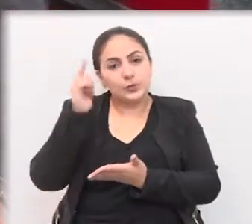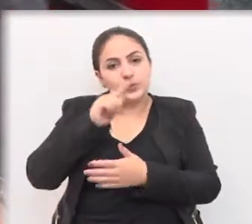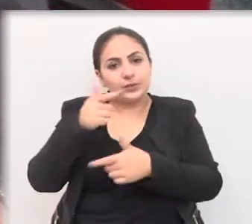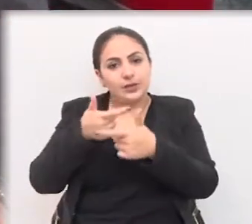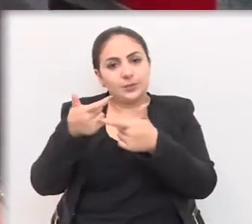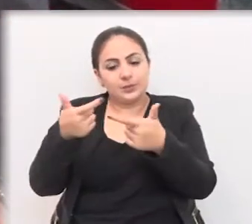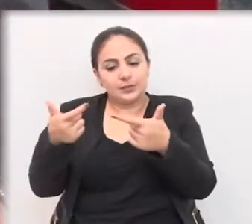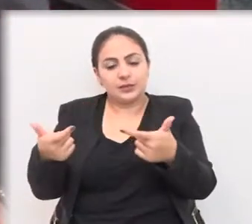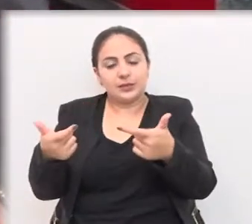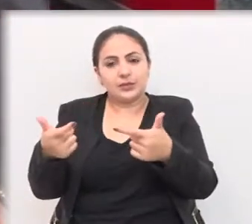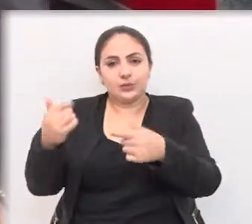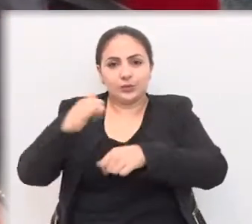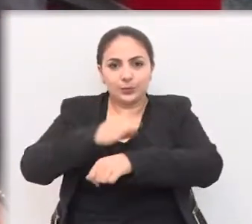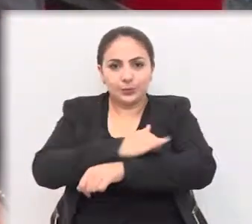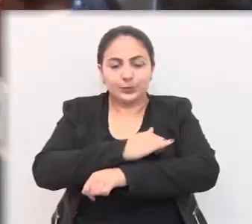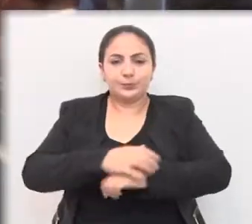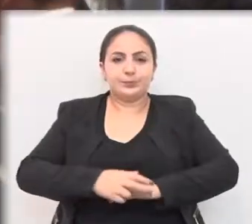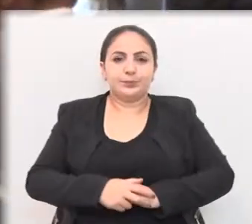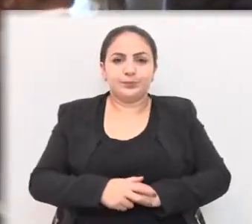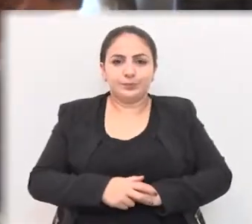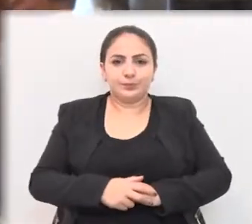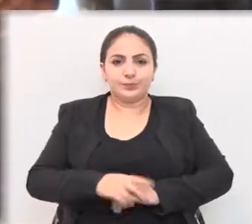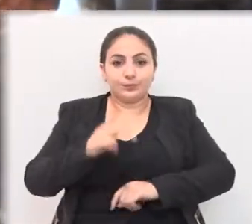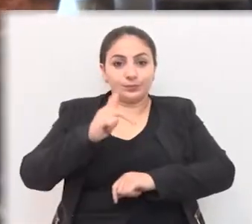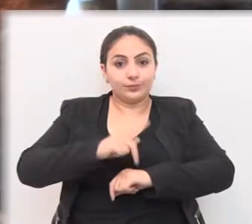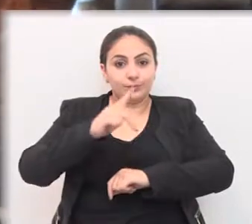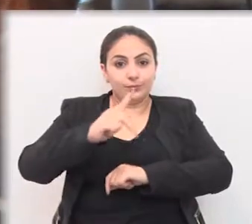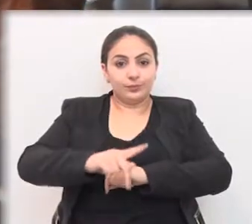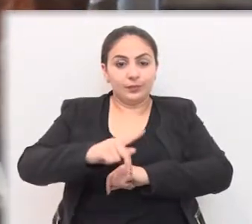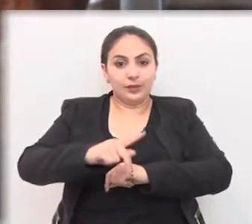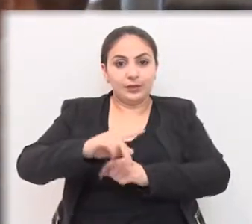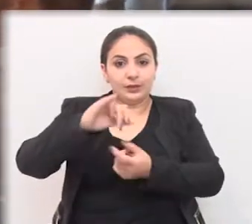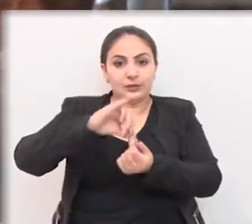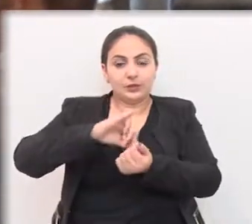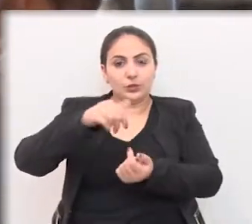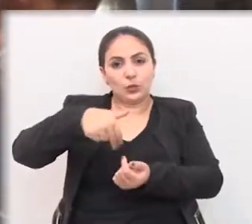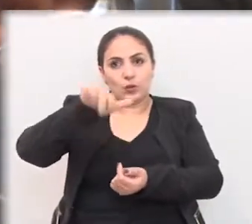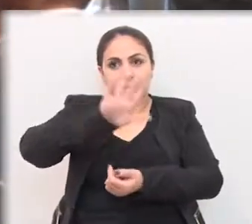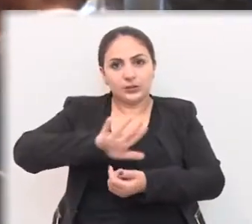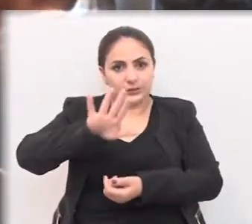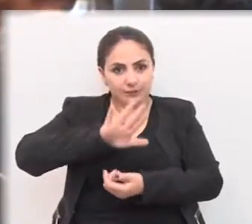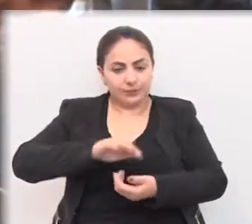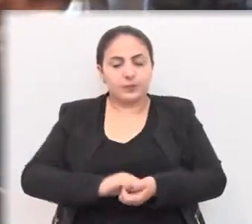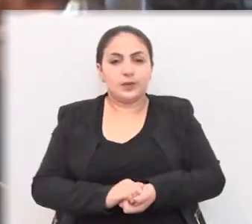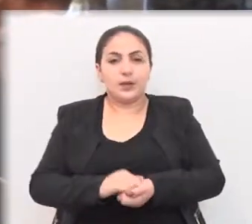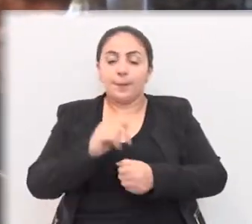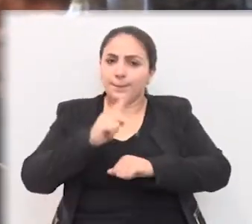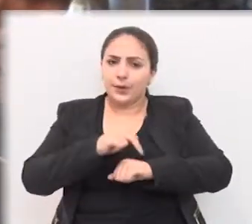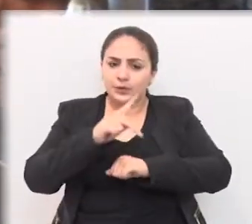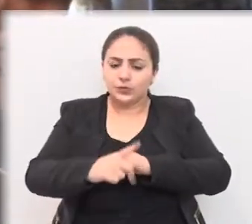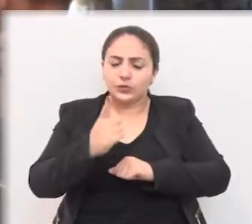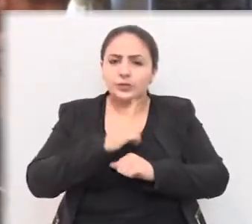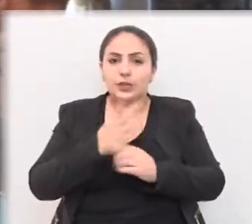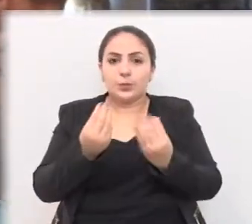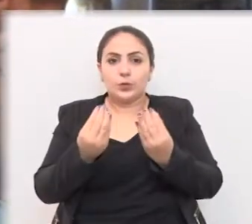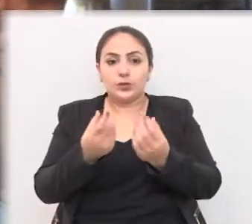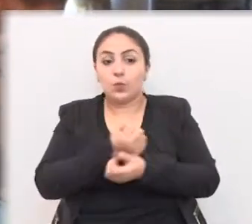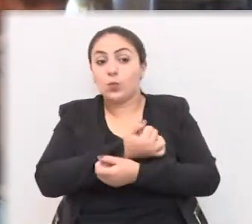de ampliação do aeroporto. Passo Fundo é a capital do norte, né? A nossa capital do norte. Então, Passo Fundo realmente concentra